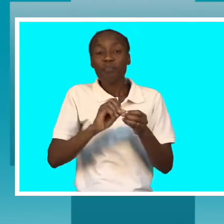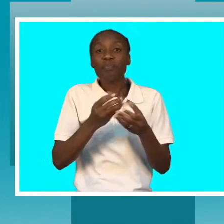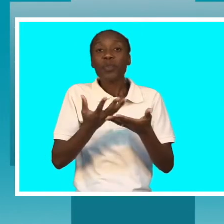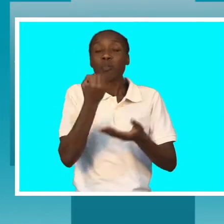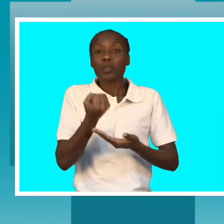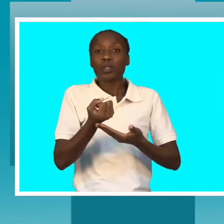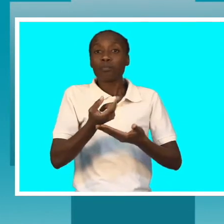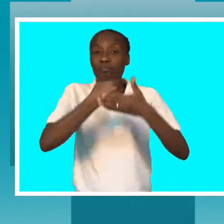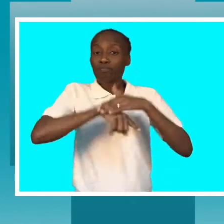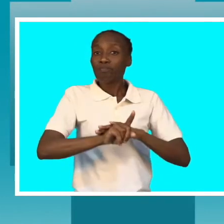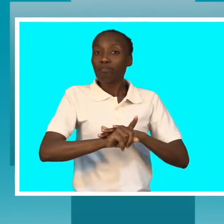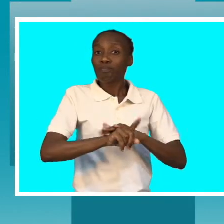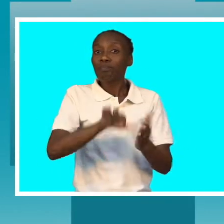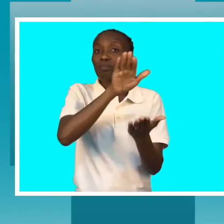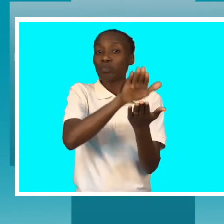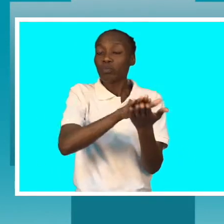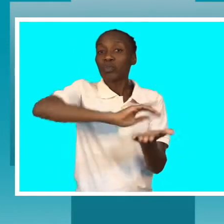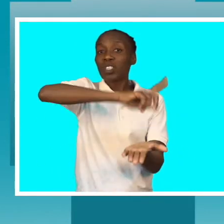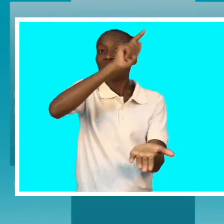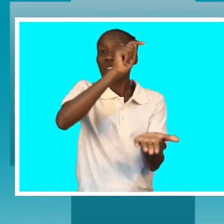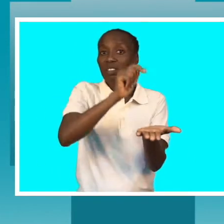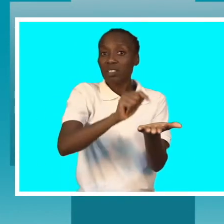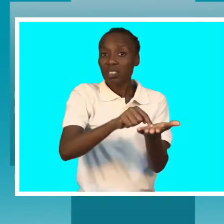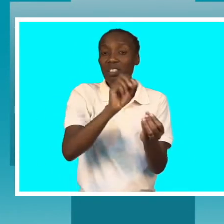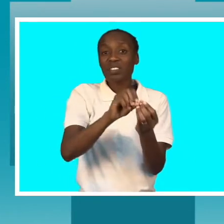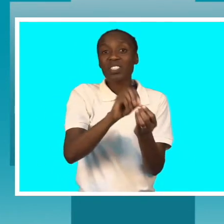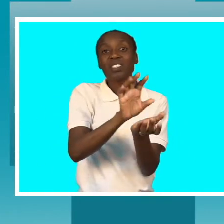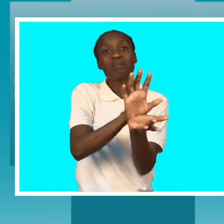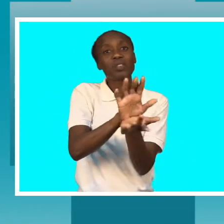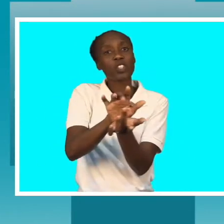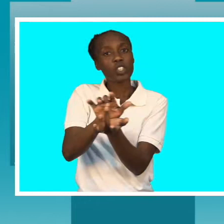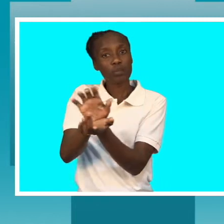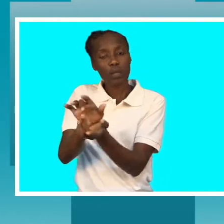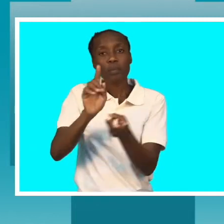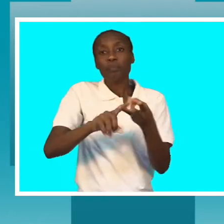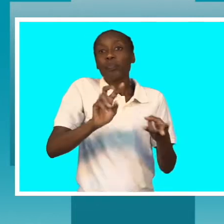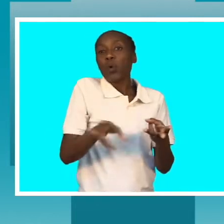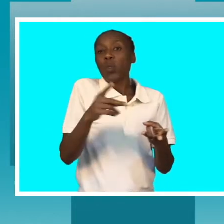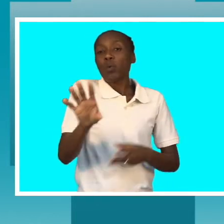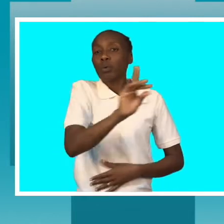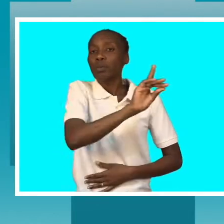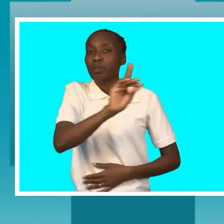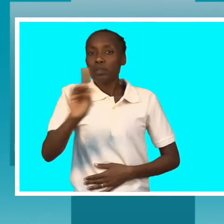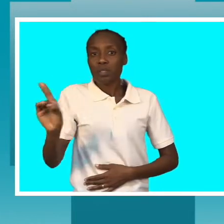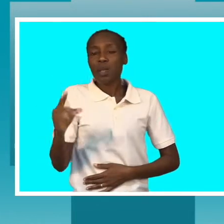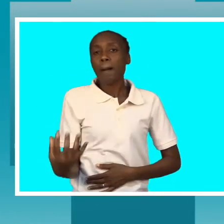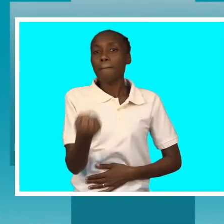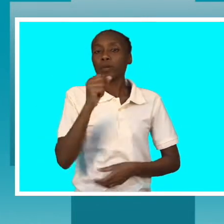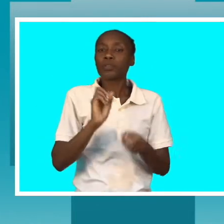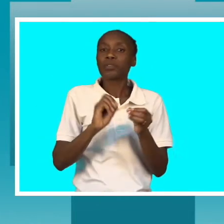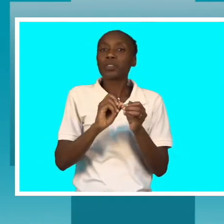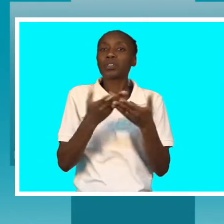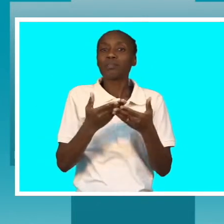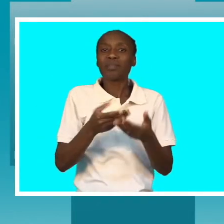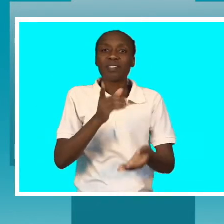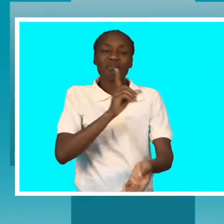Pode ir lá na cidade fazer um zimoro. Outro deficiente, ou